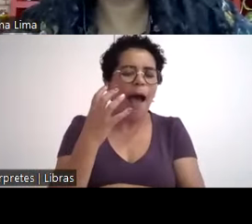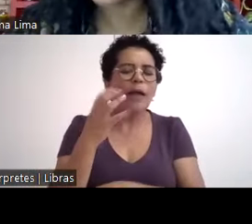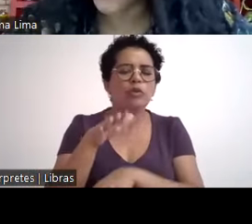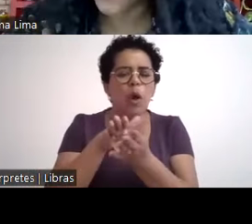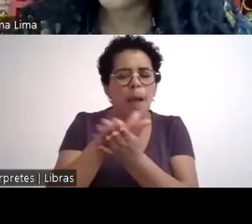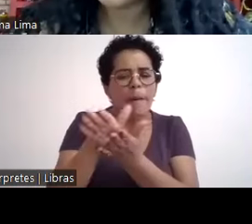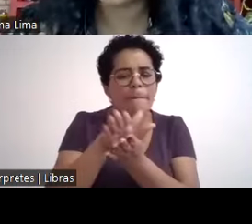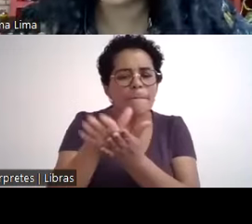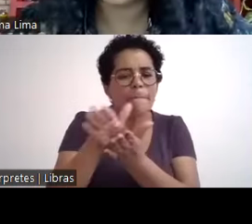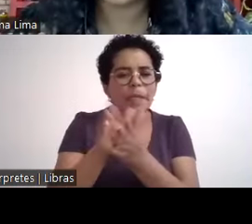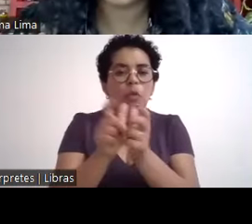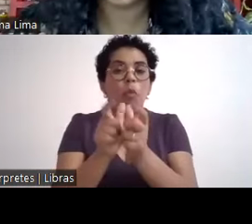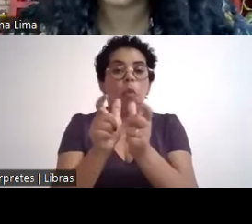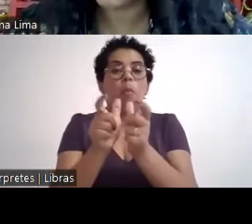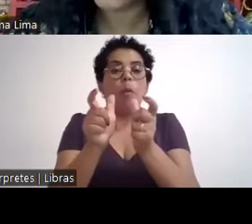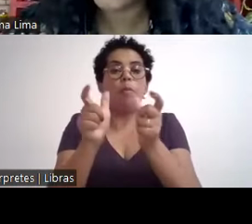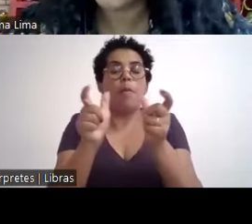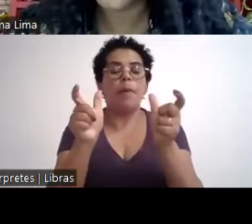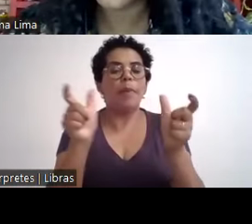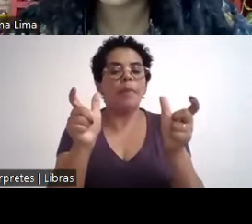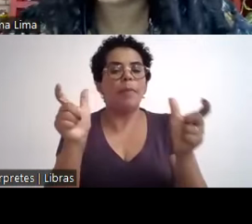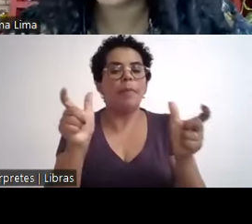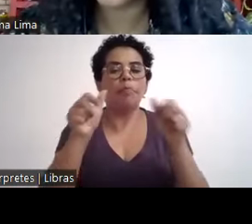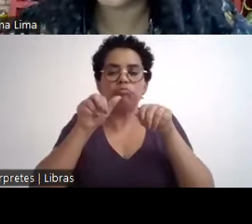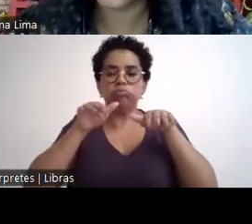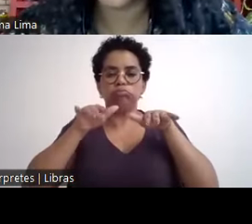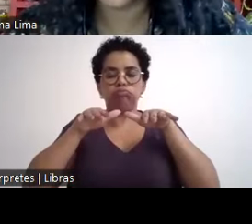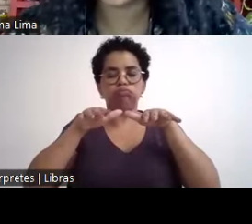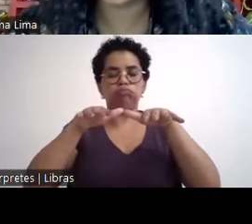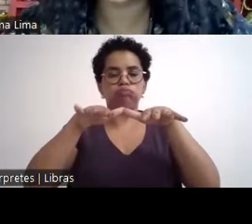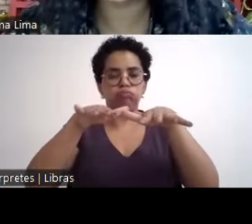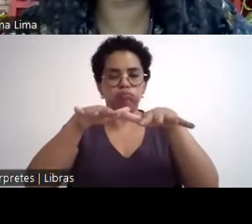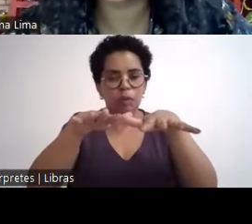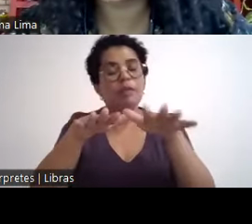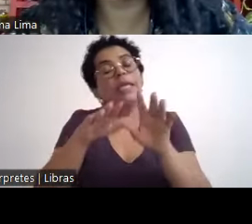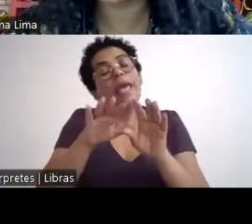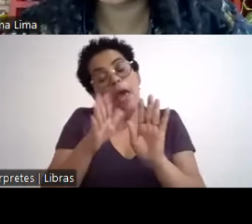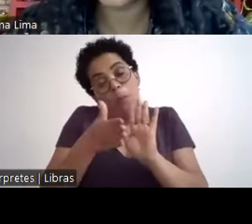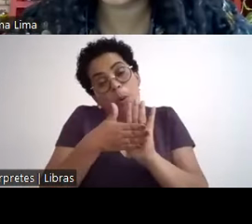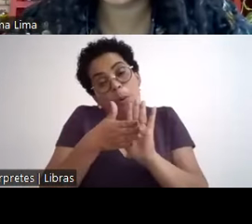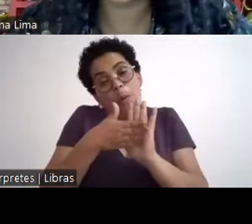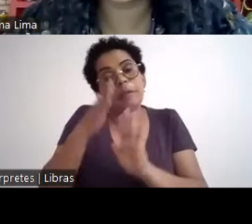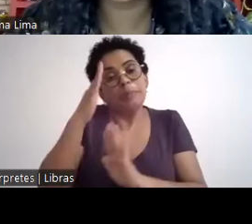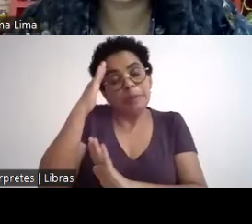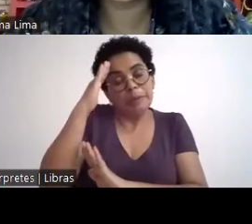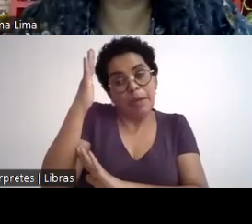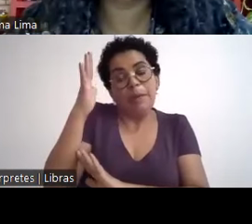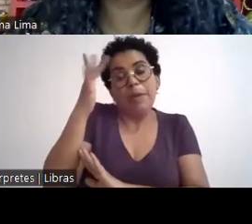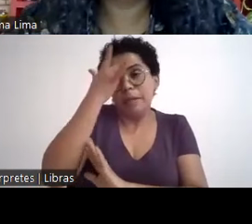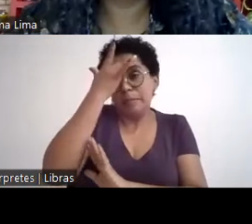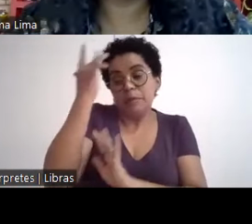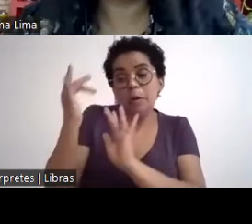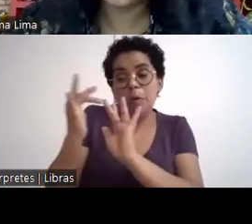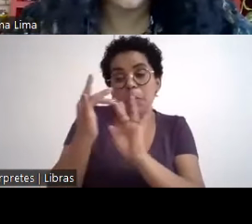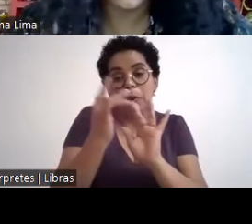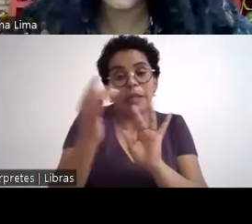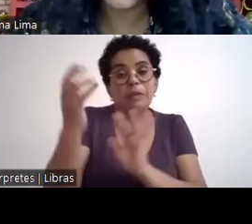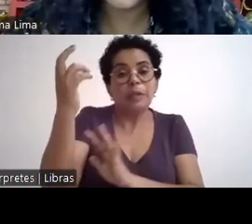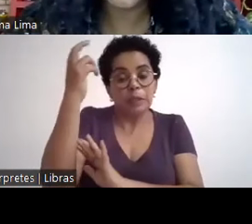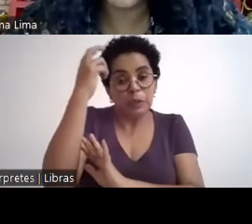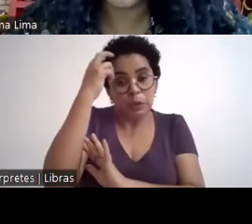fez ampliar o alcance da exposição, que era o grande propósito, que as pessoas tivessem contato com essas culturas.